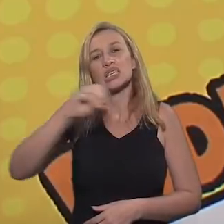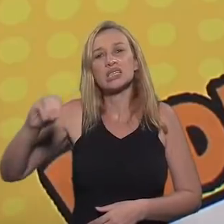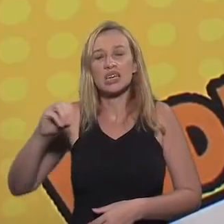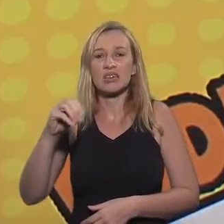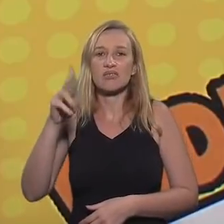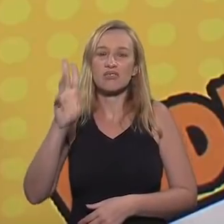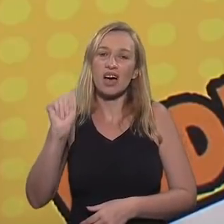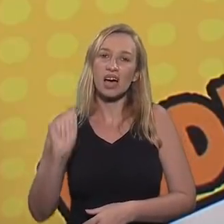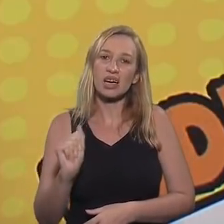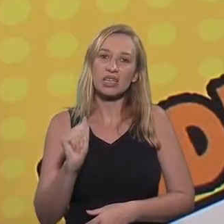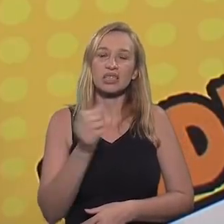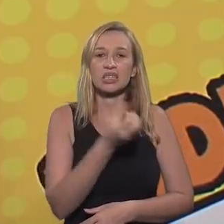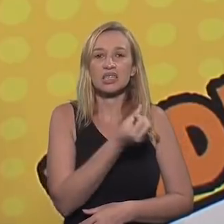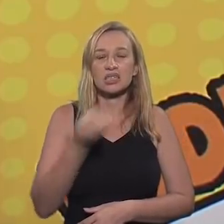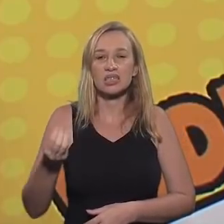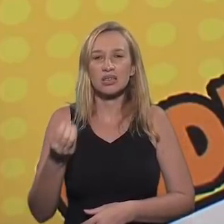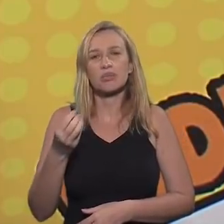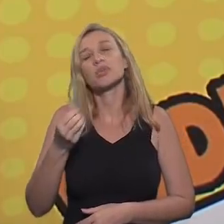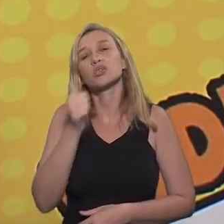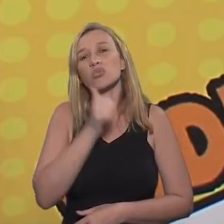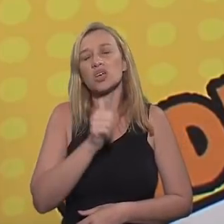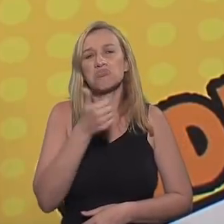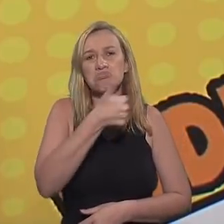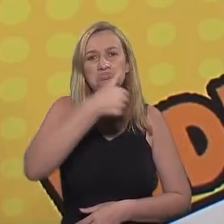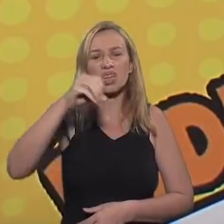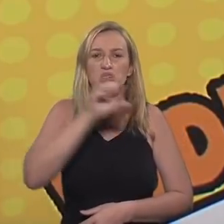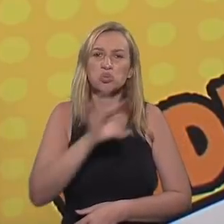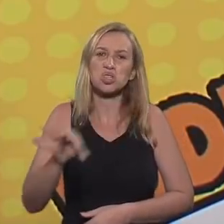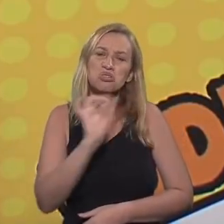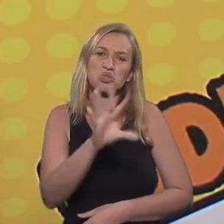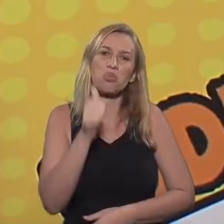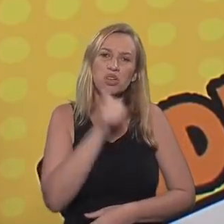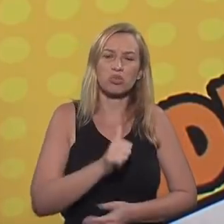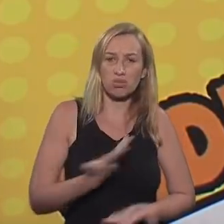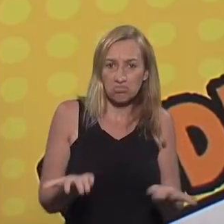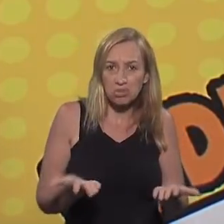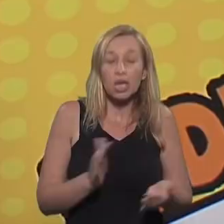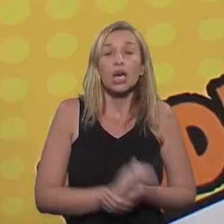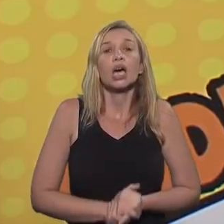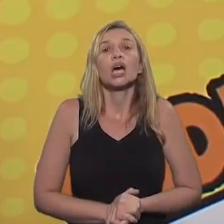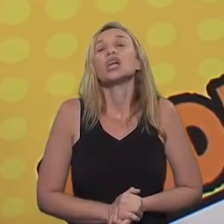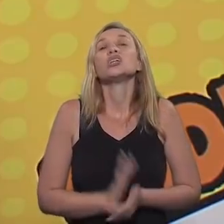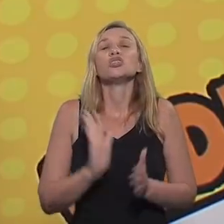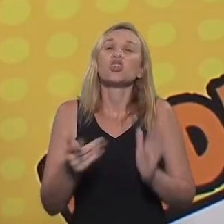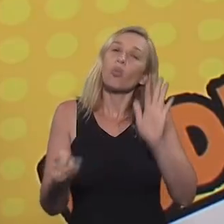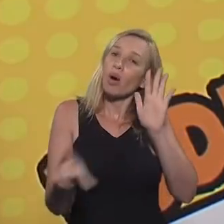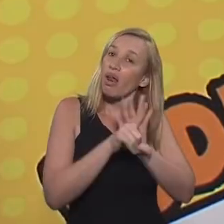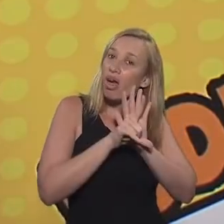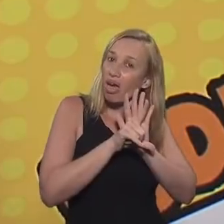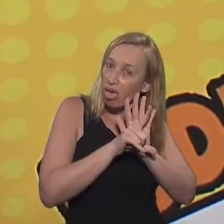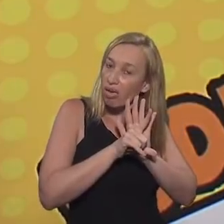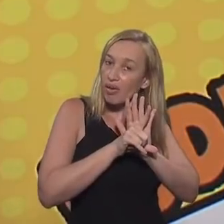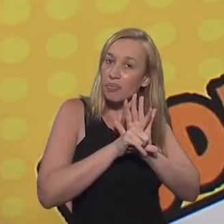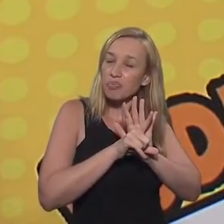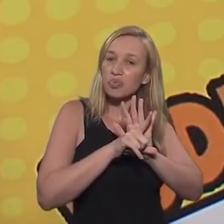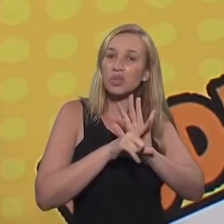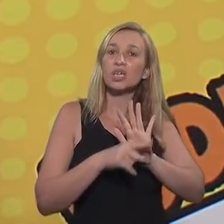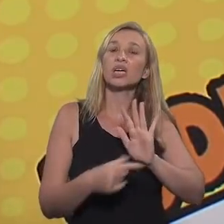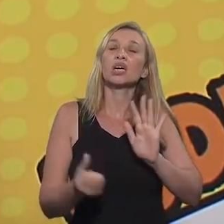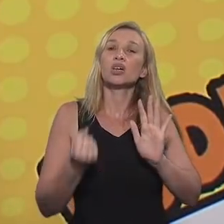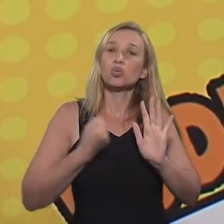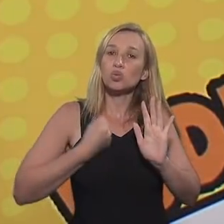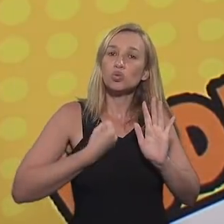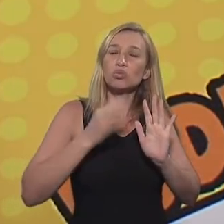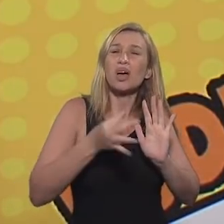5.400 vagas para os homens e 600 vagas para as mulheres, apenas 10%, né, como vocês já comentaram. É uma lei, né, que